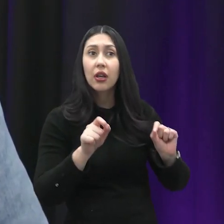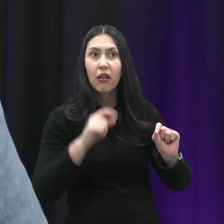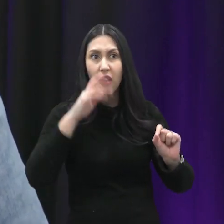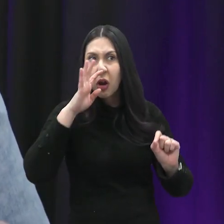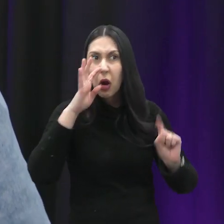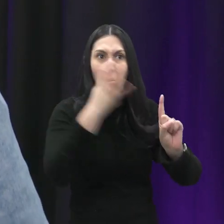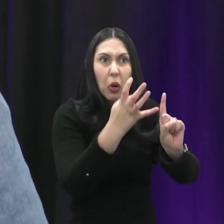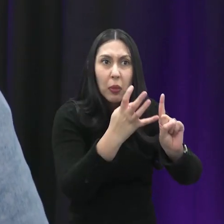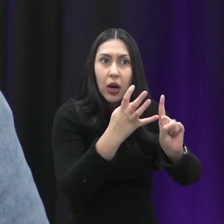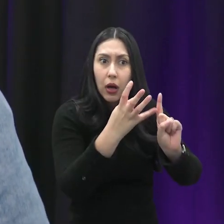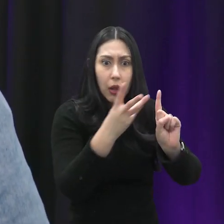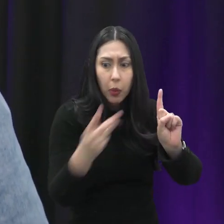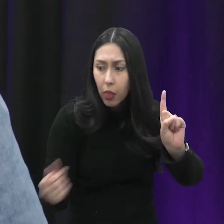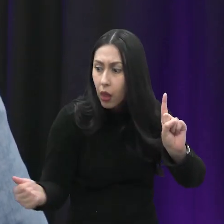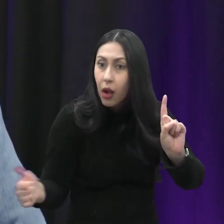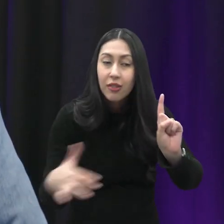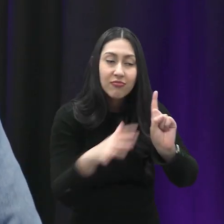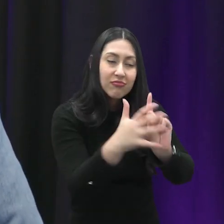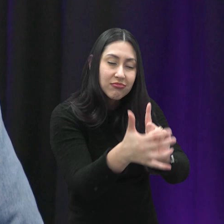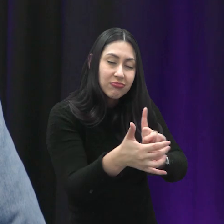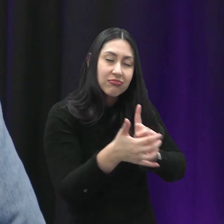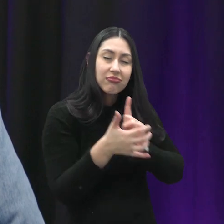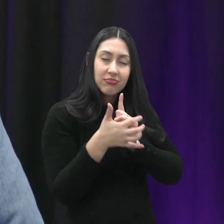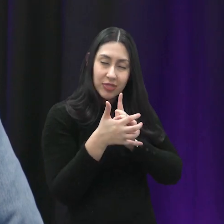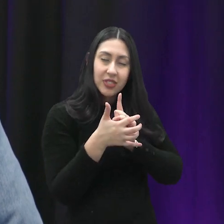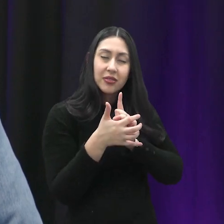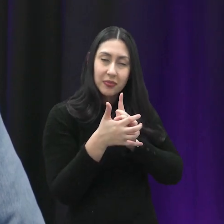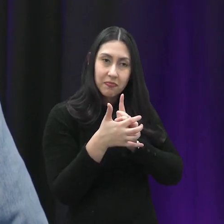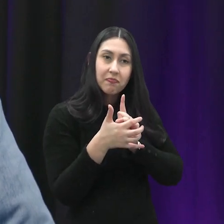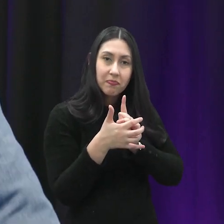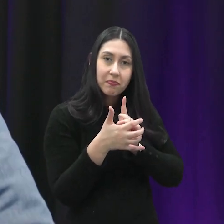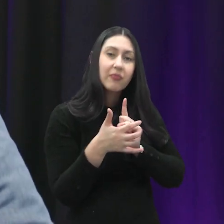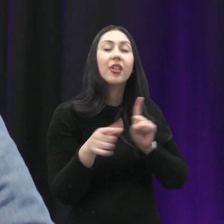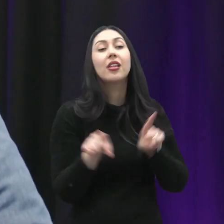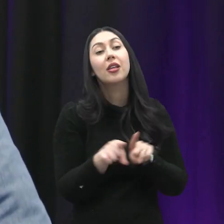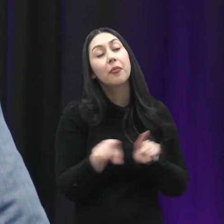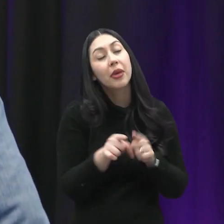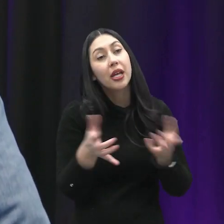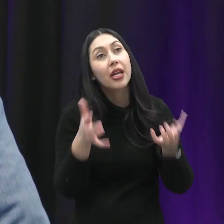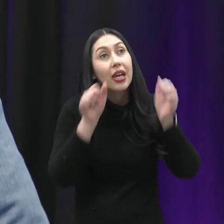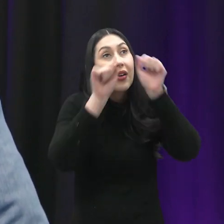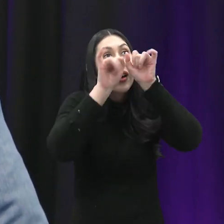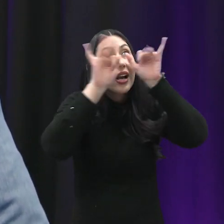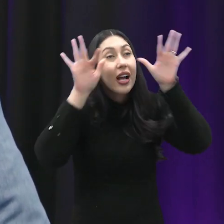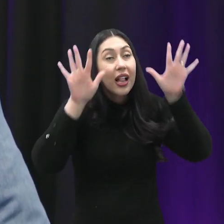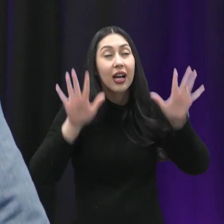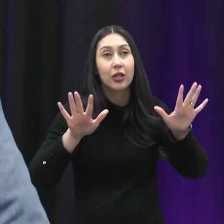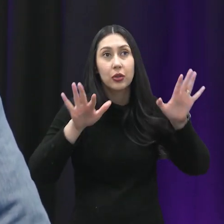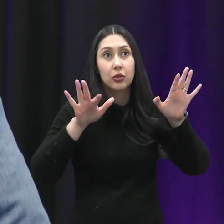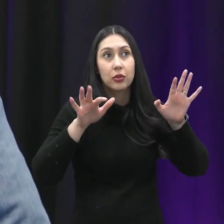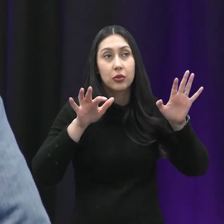de acolhimento do que de julgamento. Depois, isso eu quero que fique muito claro, né?